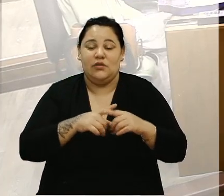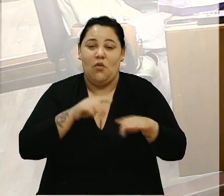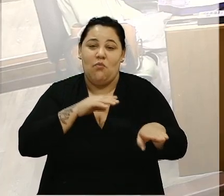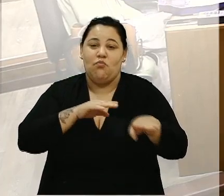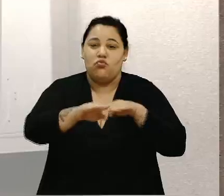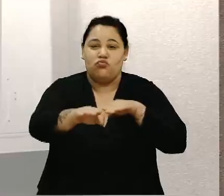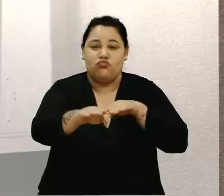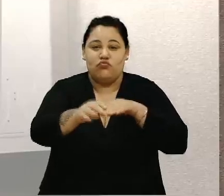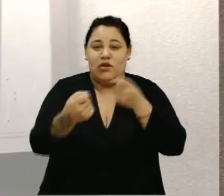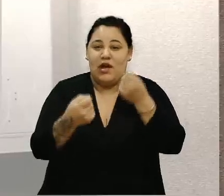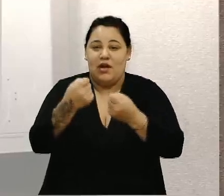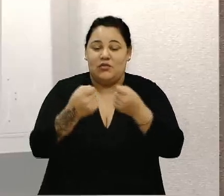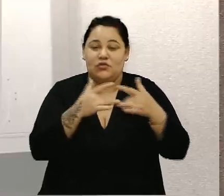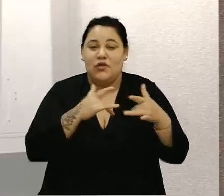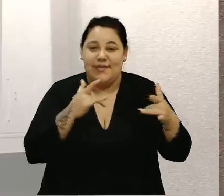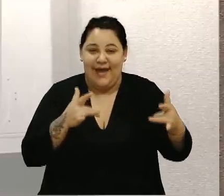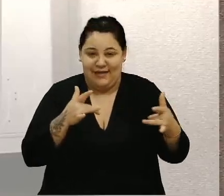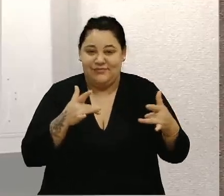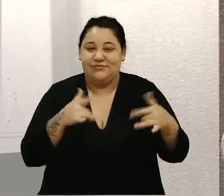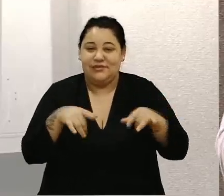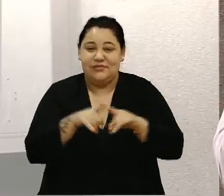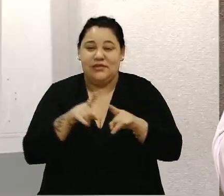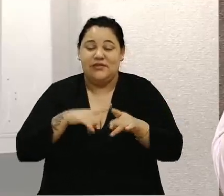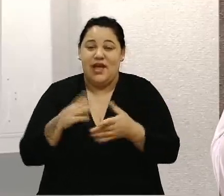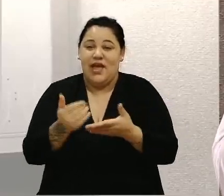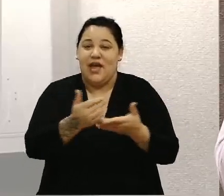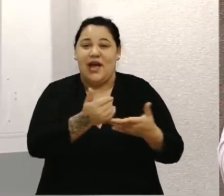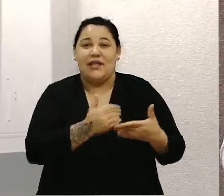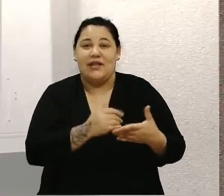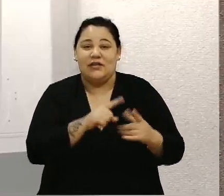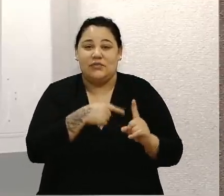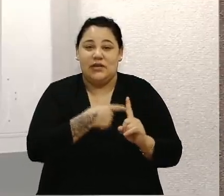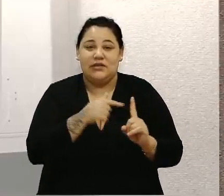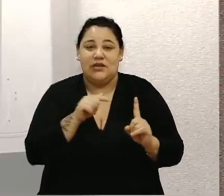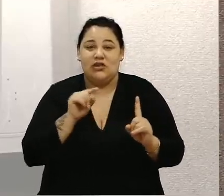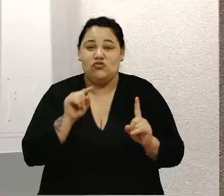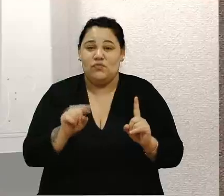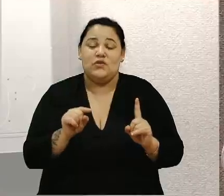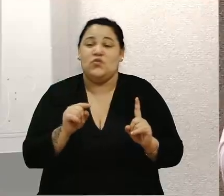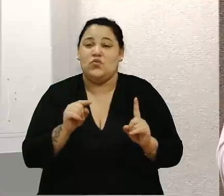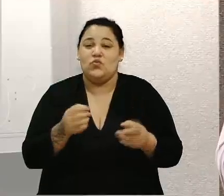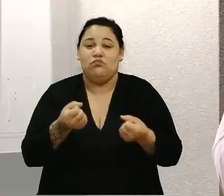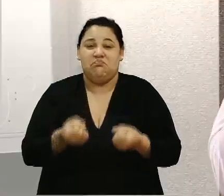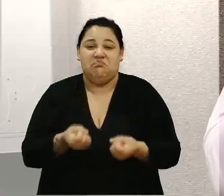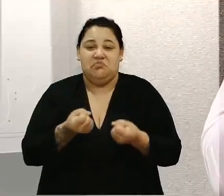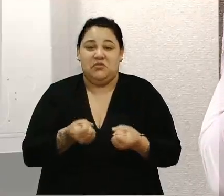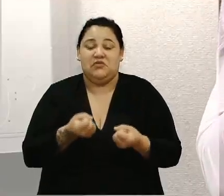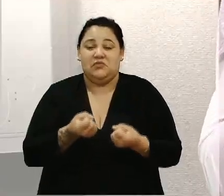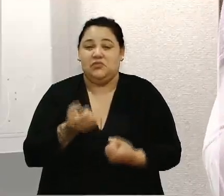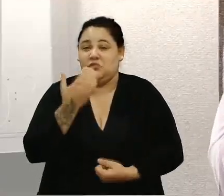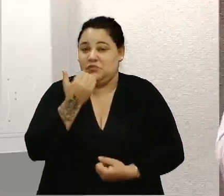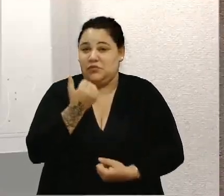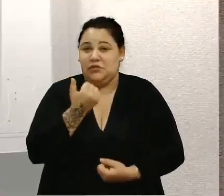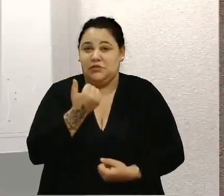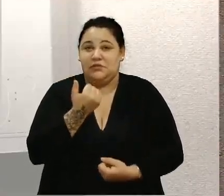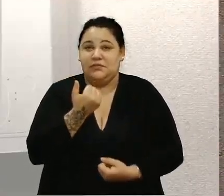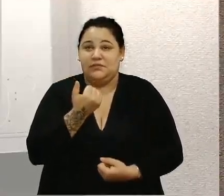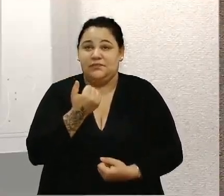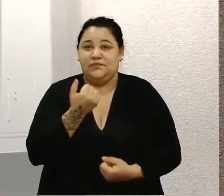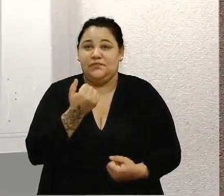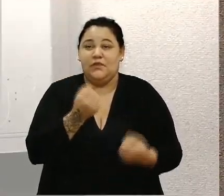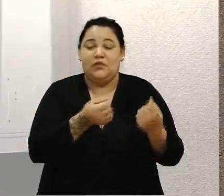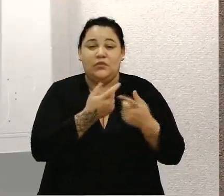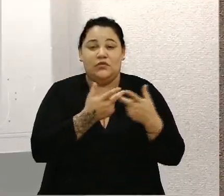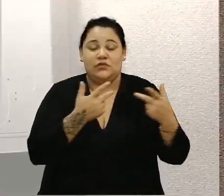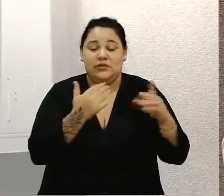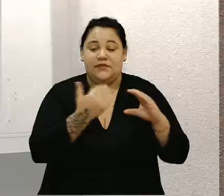arrancada, e onde foram arrecadados mais de 7 mil quilos de alimentos. Boa parte já destinada à Cruz Vermelha,